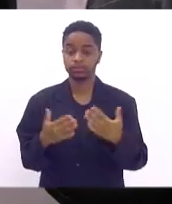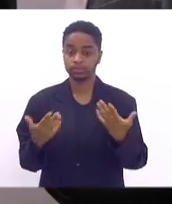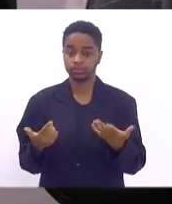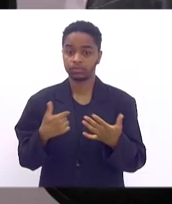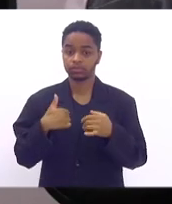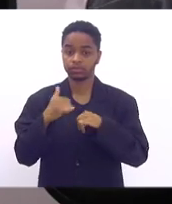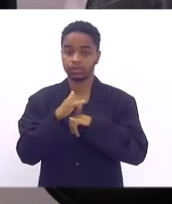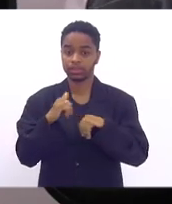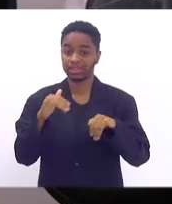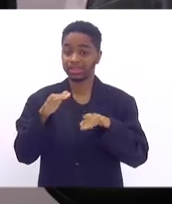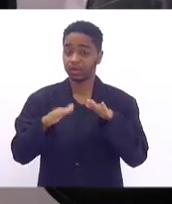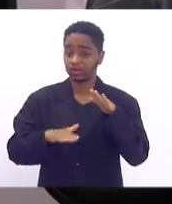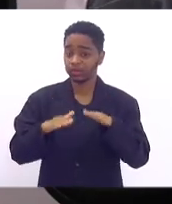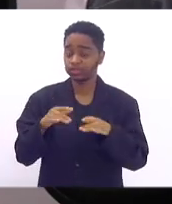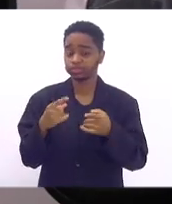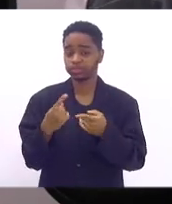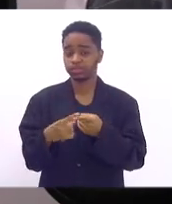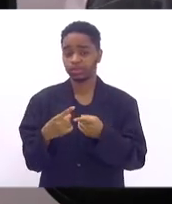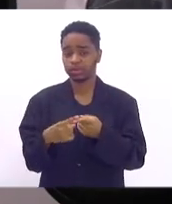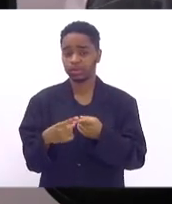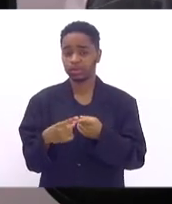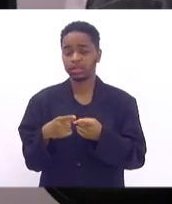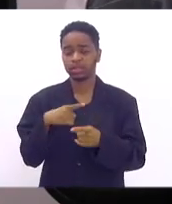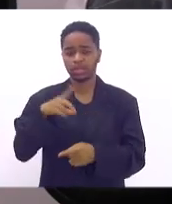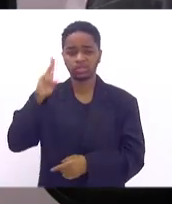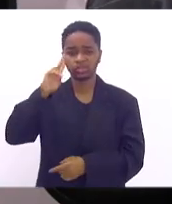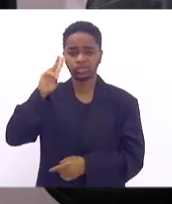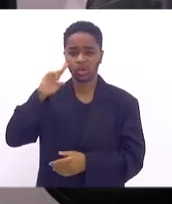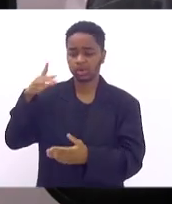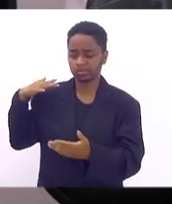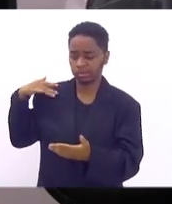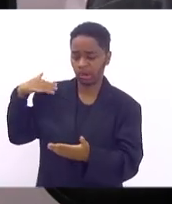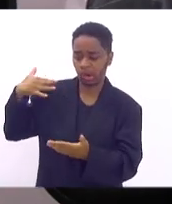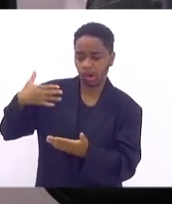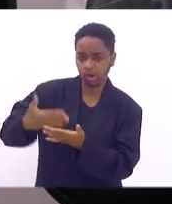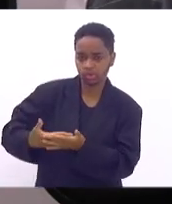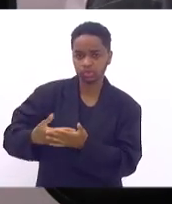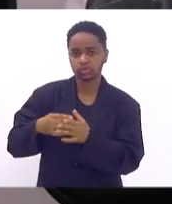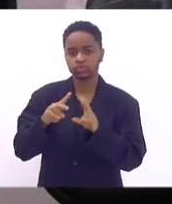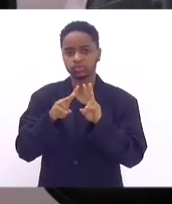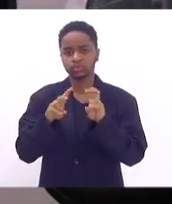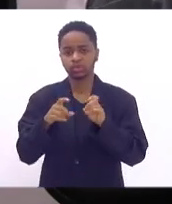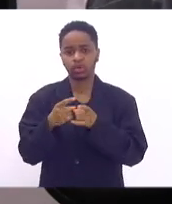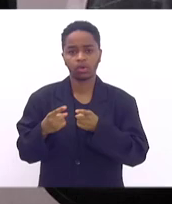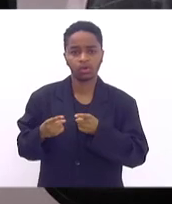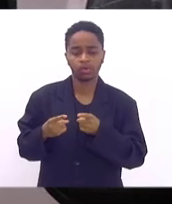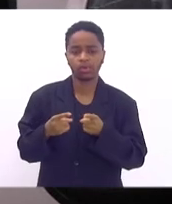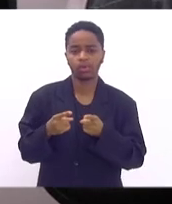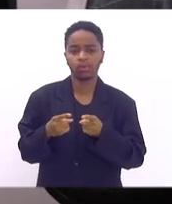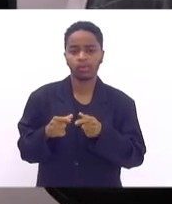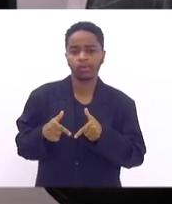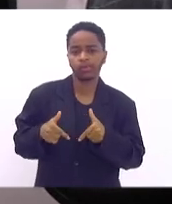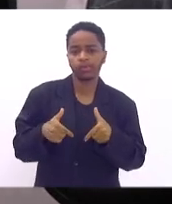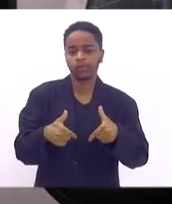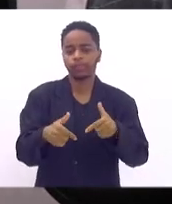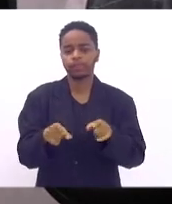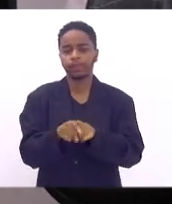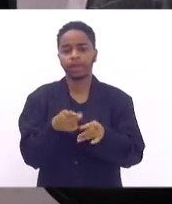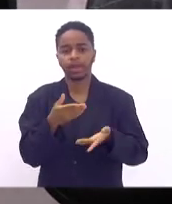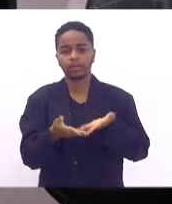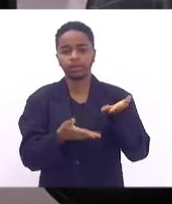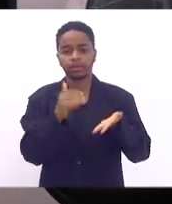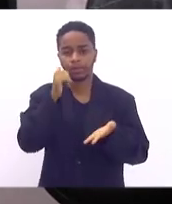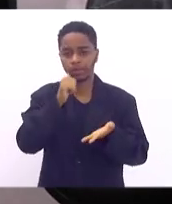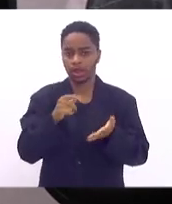dizendo talvez porque, como a gente tem uma larga história na questão do enfrentamento, do atendimento de mulheres em situação de